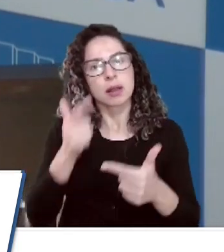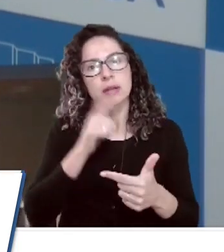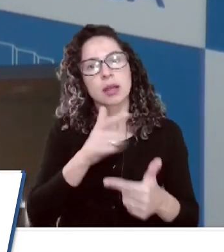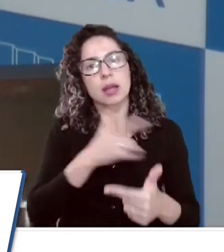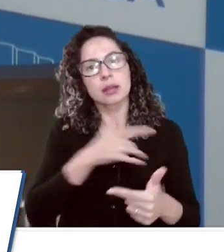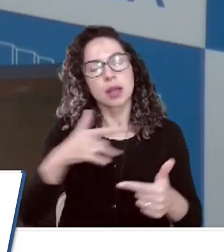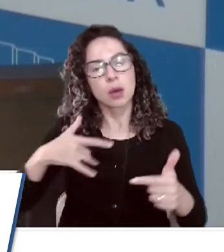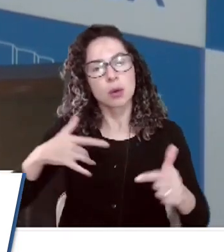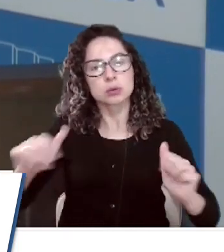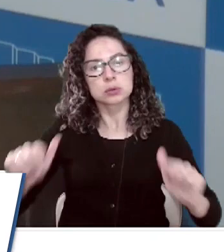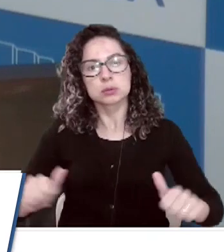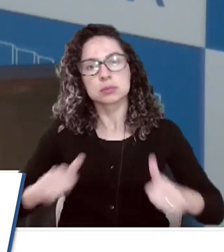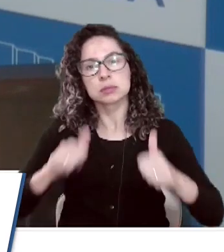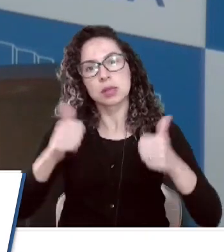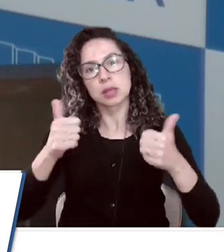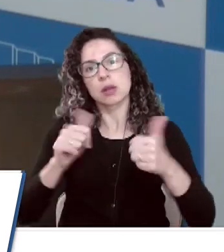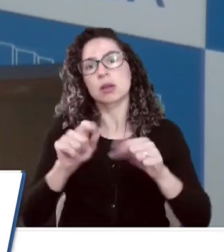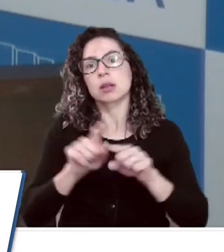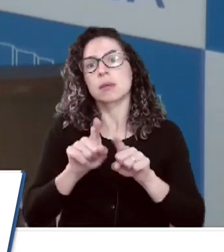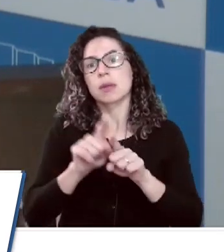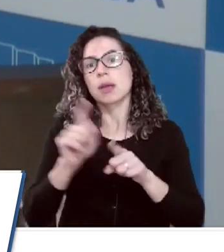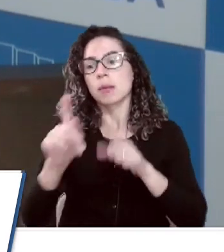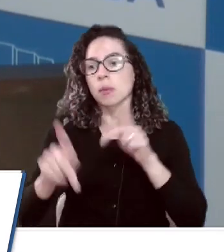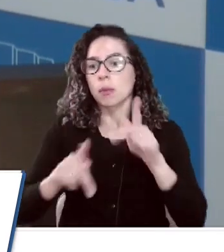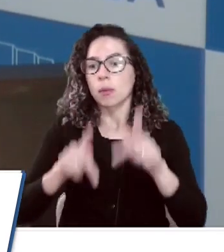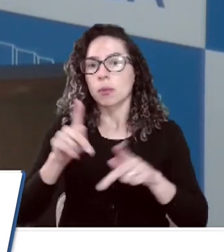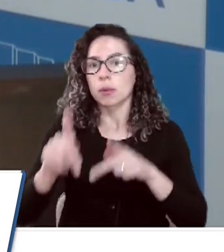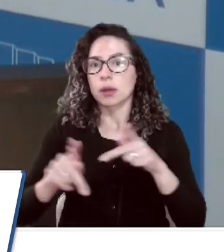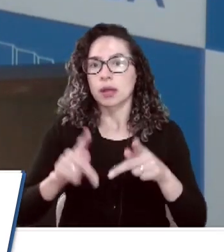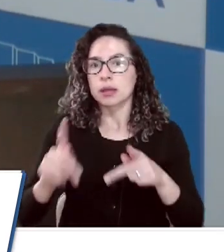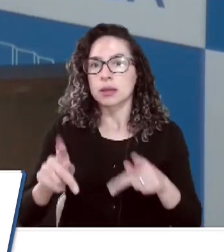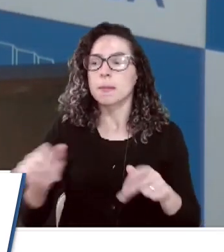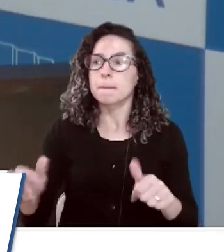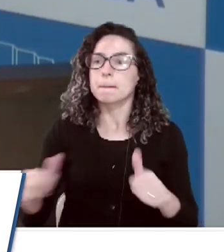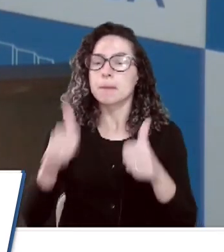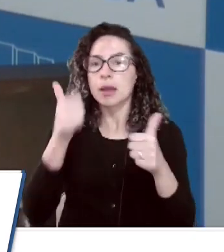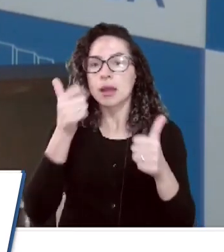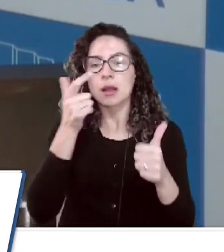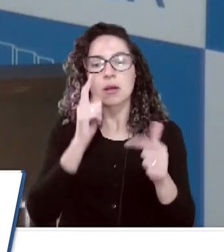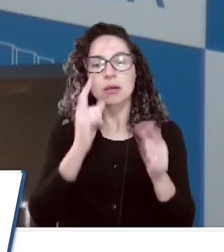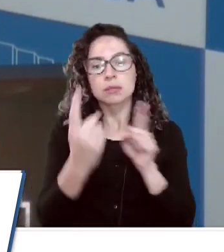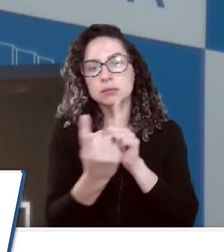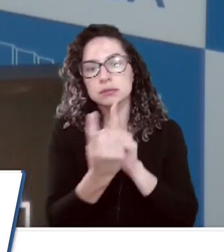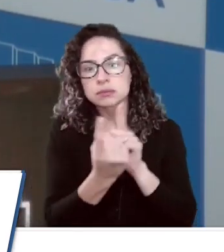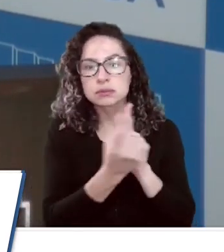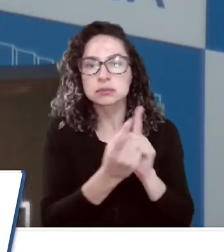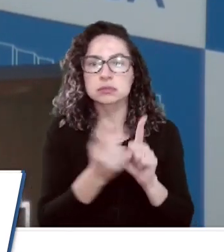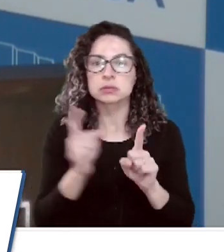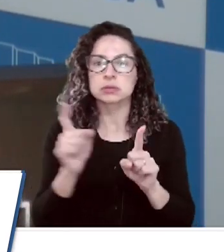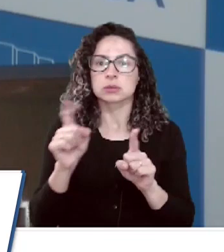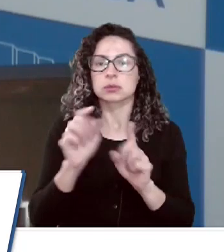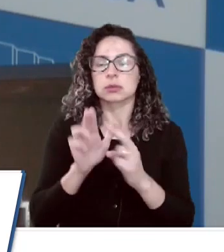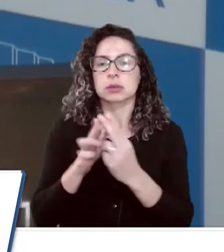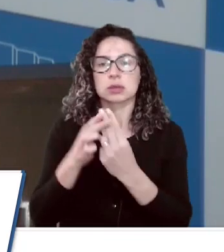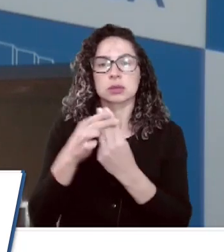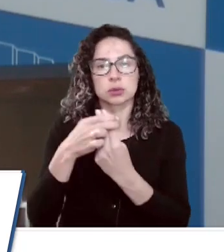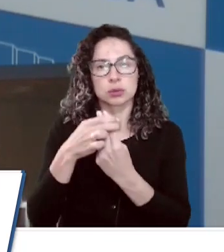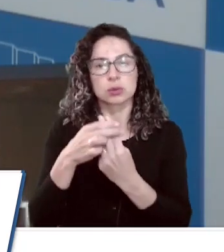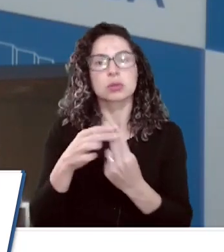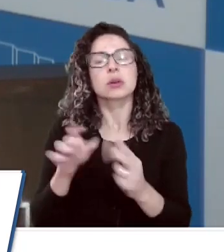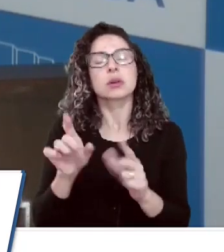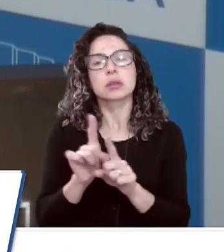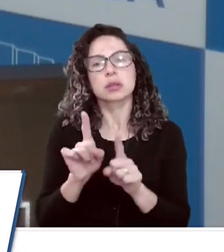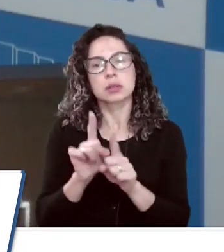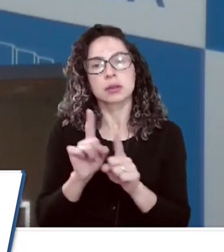melhor e a nossa população mais muito bem assistida pelo Sistema Único de Saúde e pela